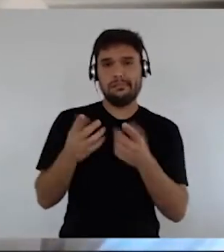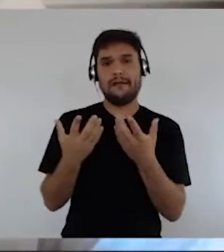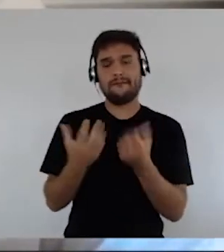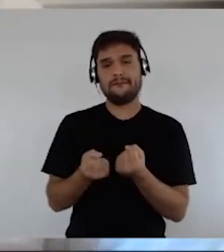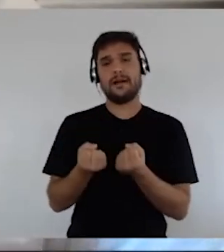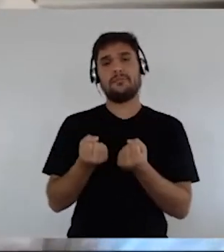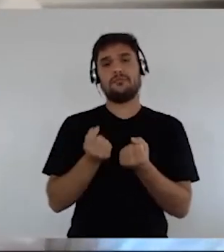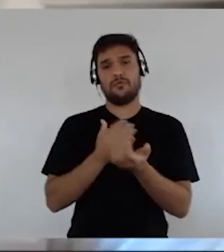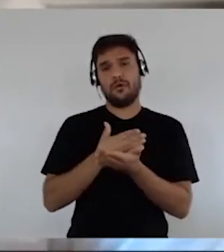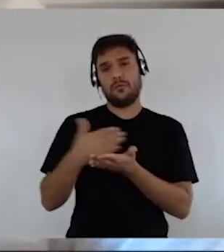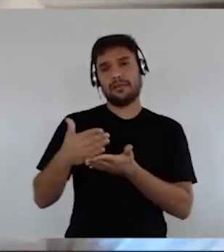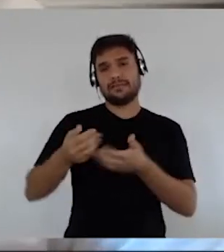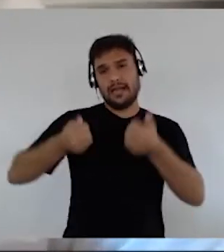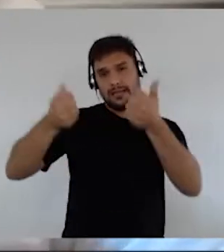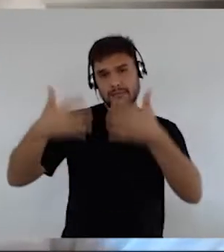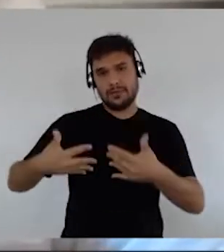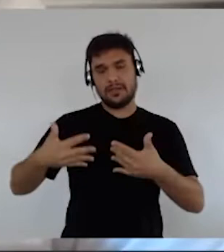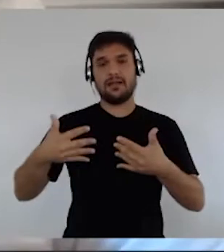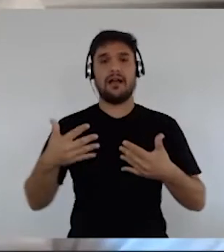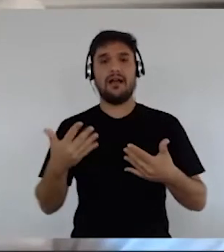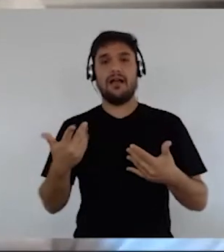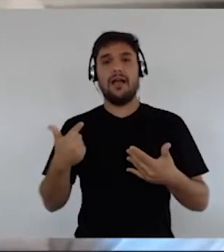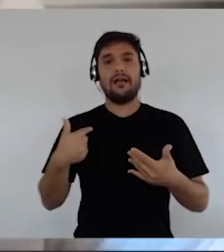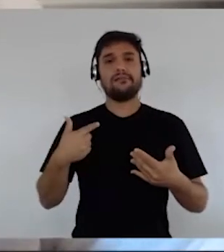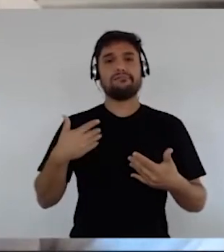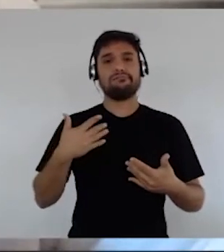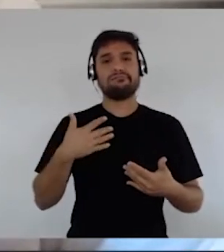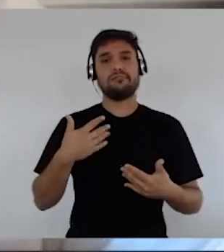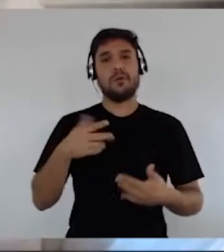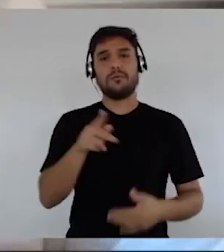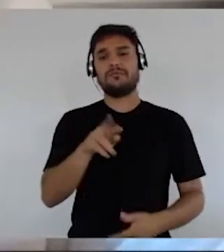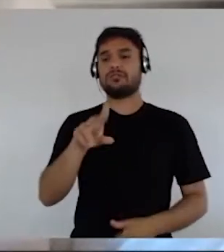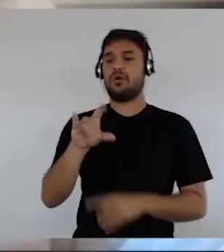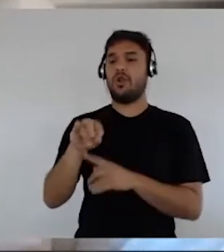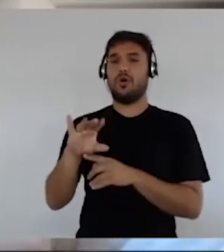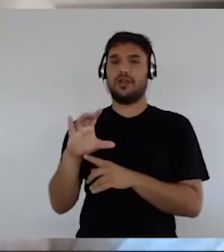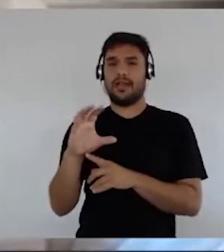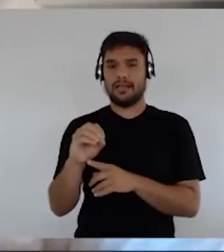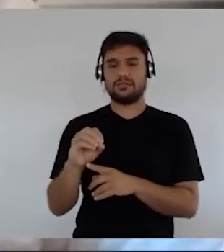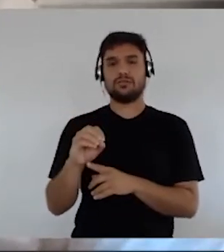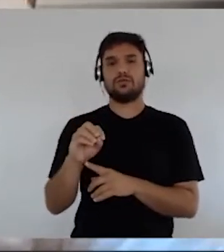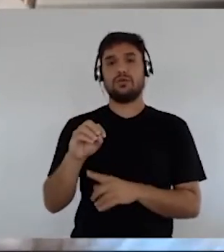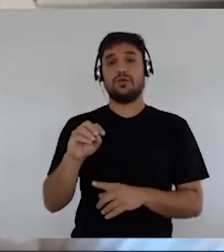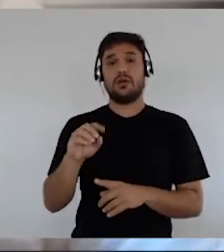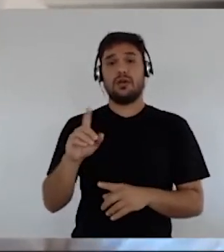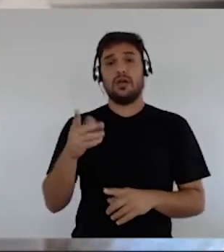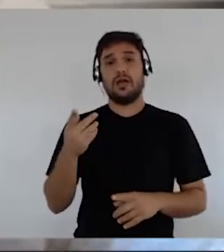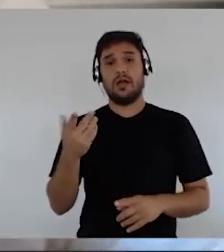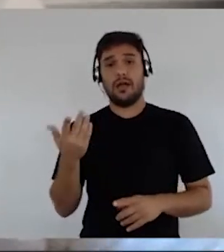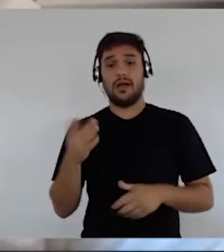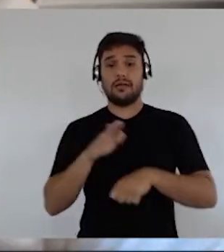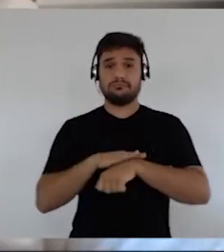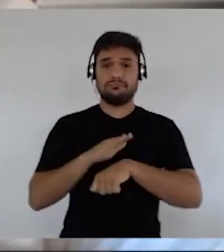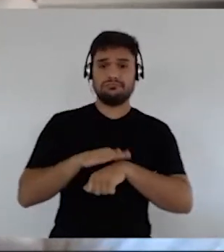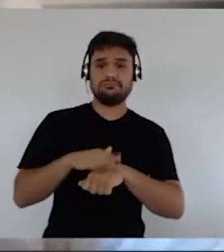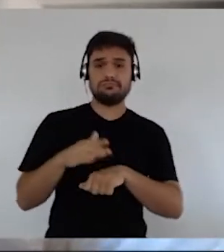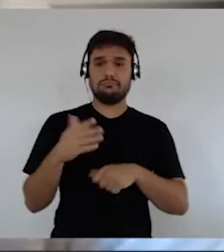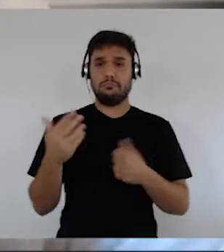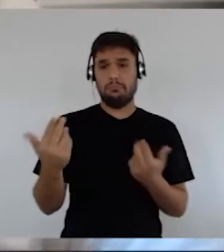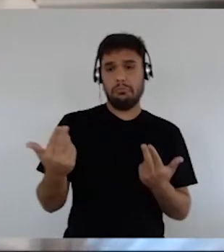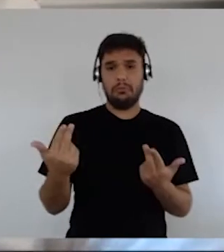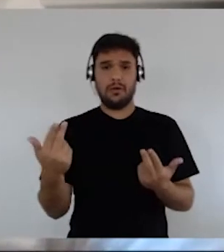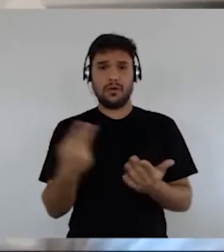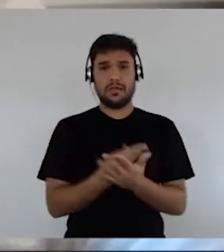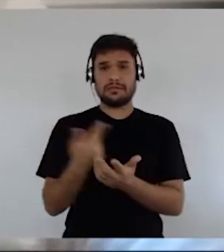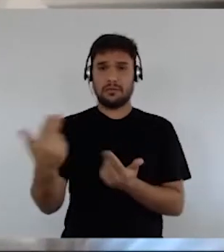vou começar a falar. Tive com todo o gosto a ouvir o professor Lourenço Rosa Vadel. As situações são similares. Nós